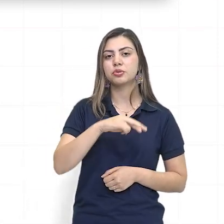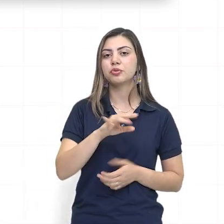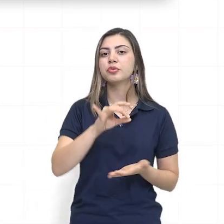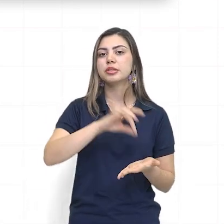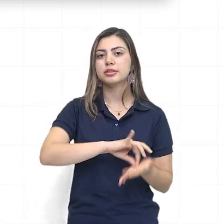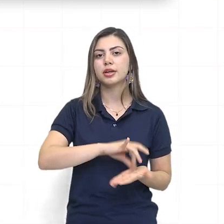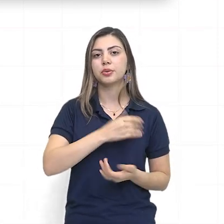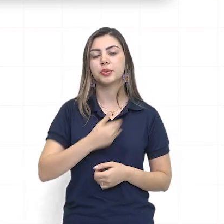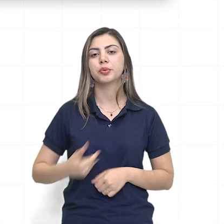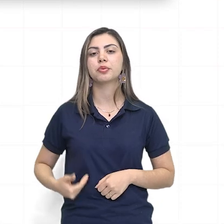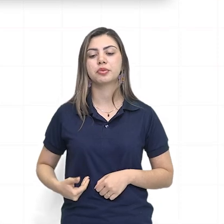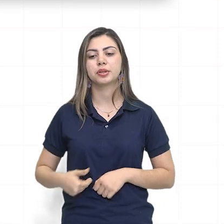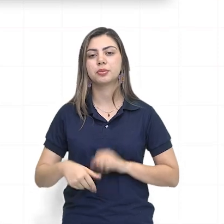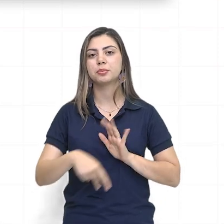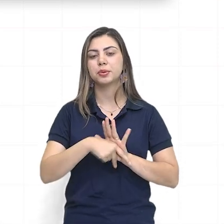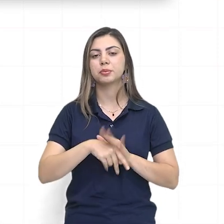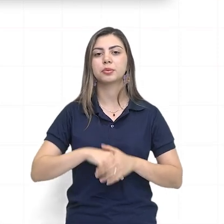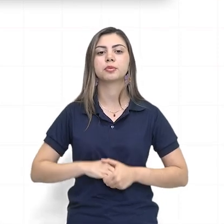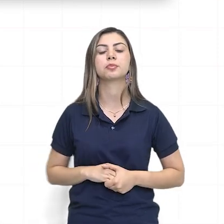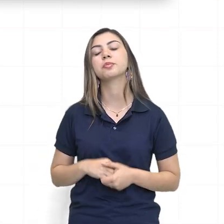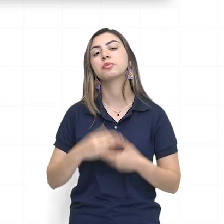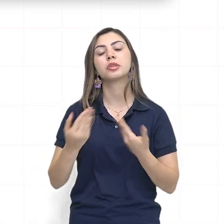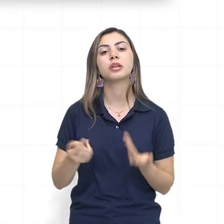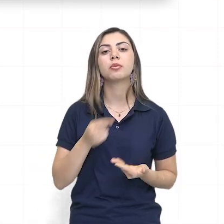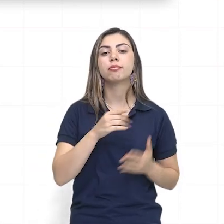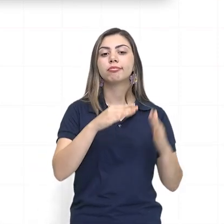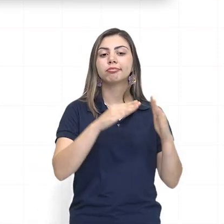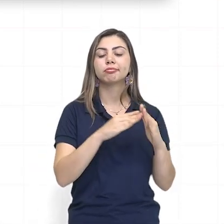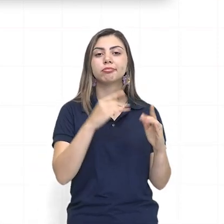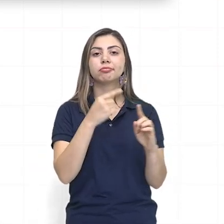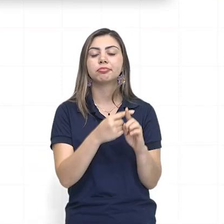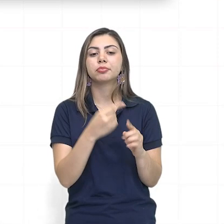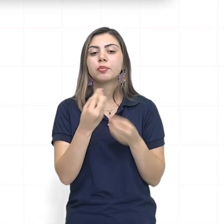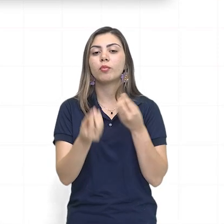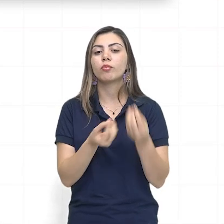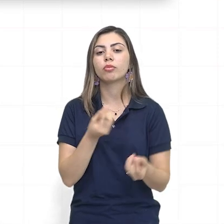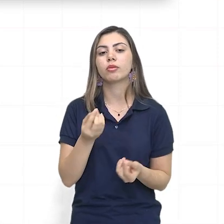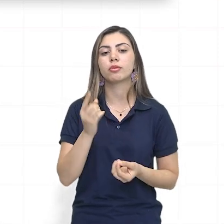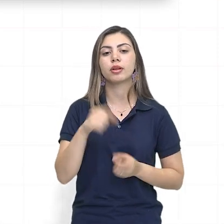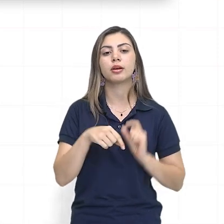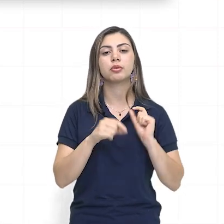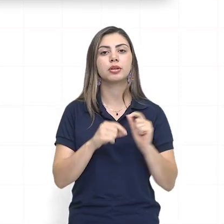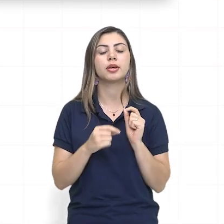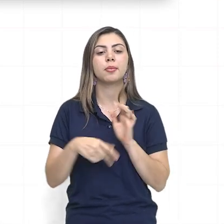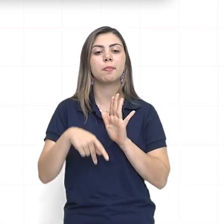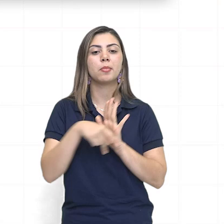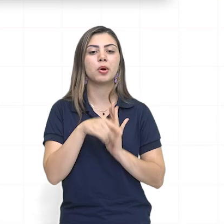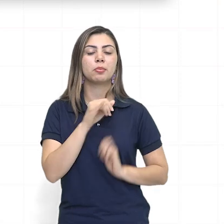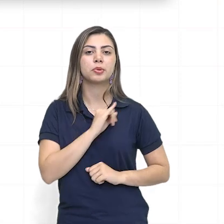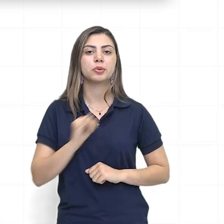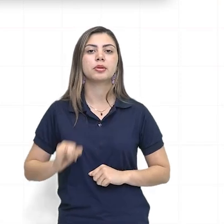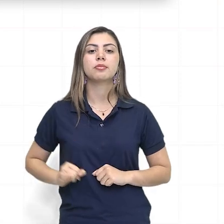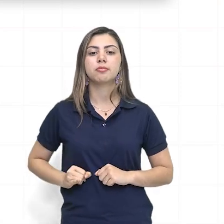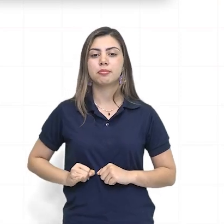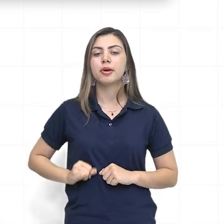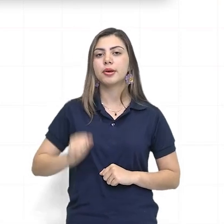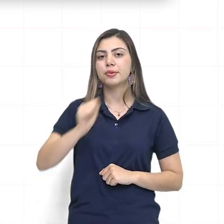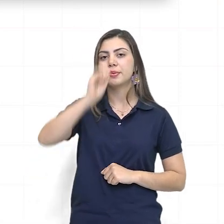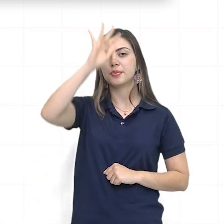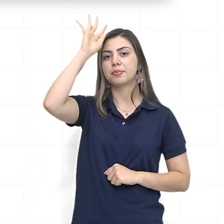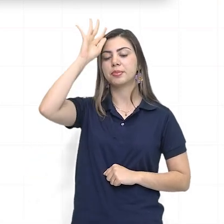religião oficial. Então, a igreja passava a ser herdeira natural do